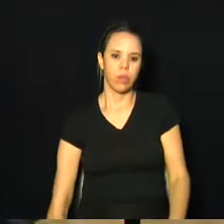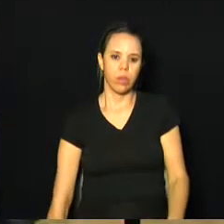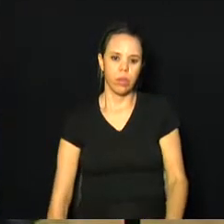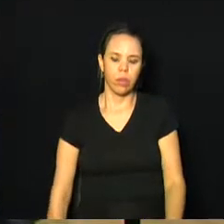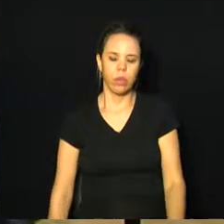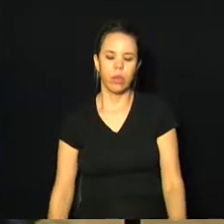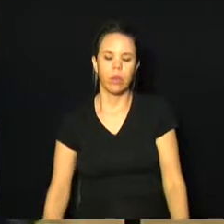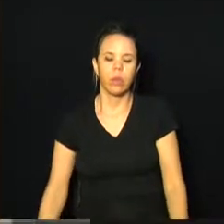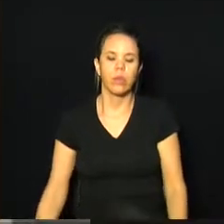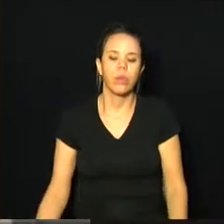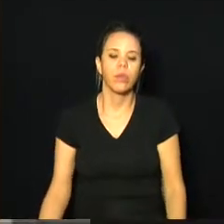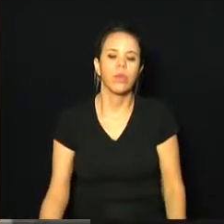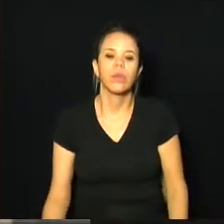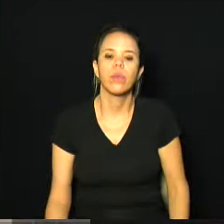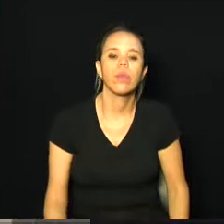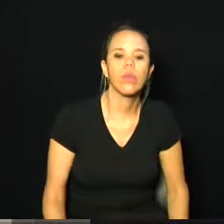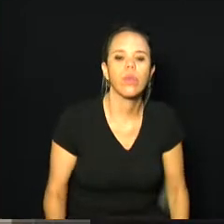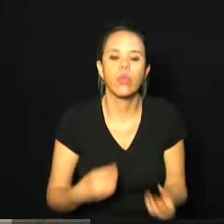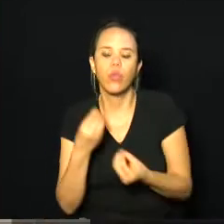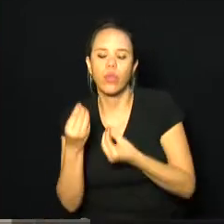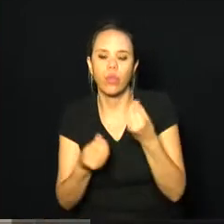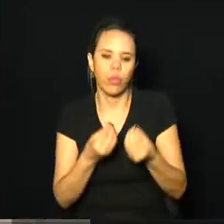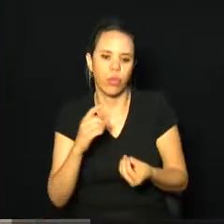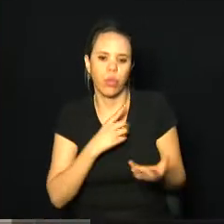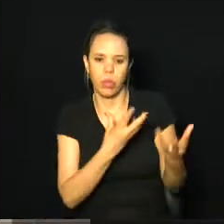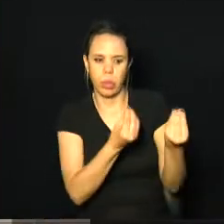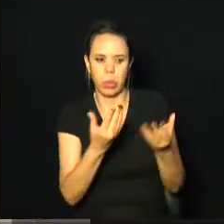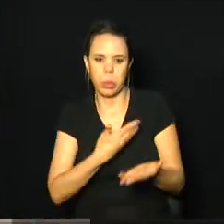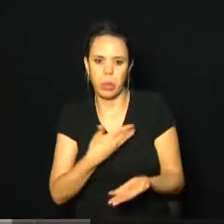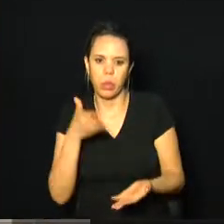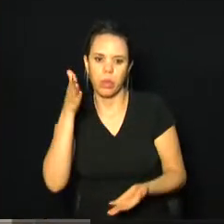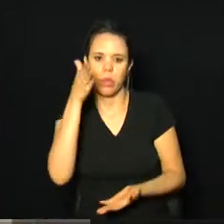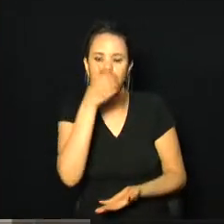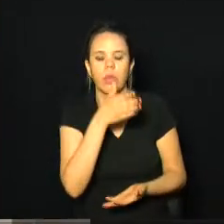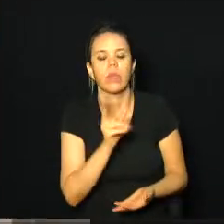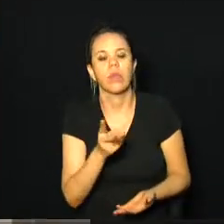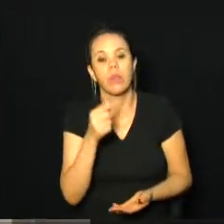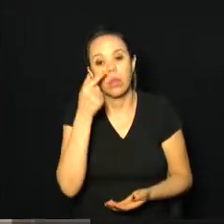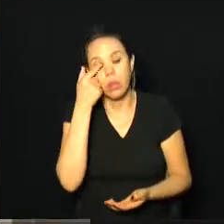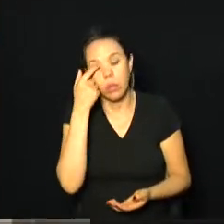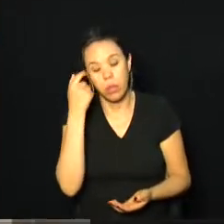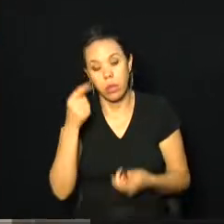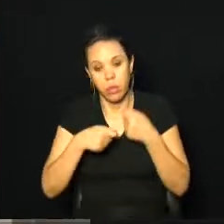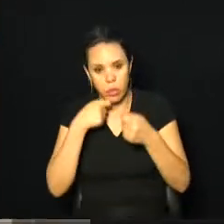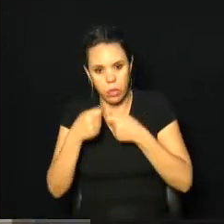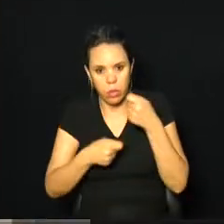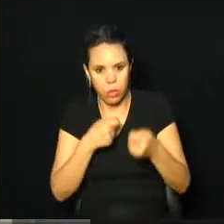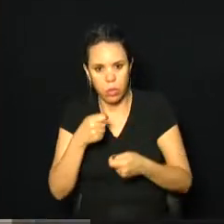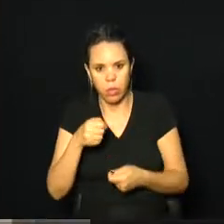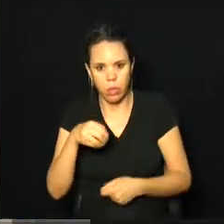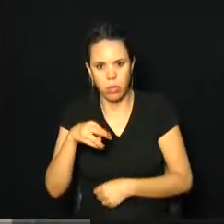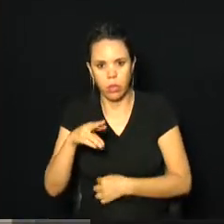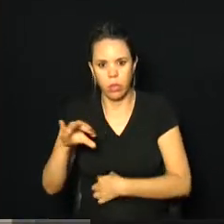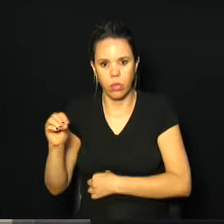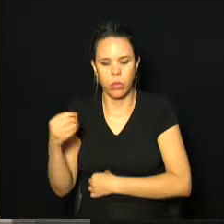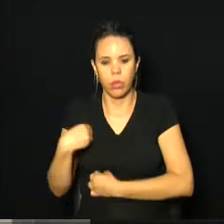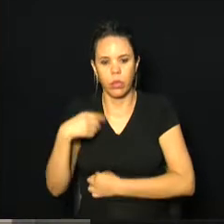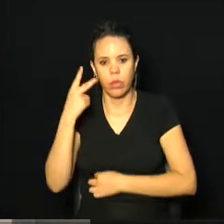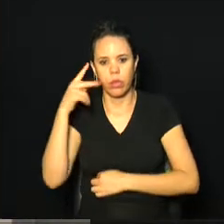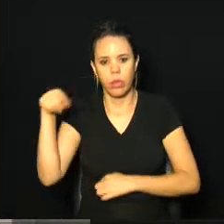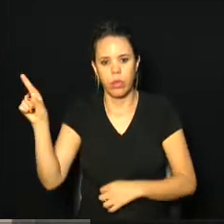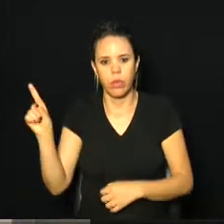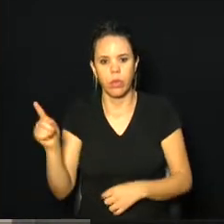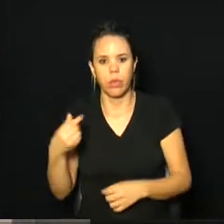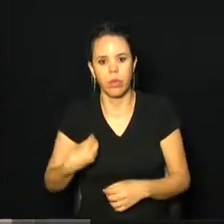Olha, como eu tenho muitas amizades, sempre fui almoçar com o Maurício uma época aí que eu estava em São Paulo, aí ele falou assim,